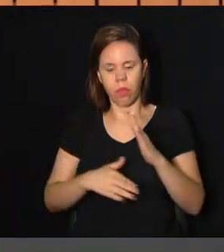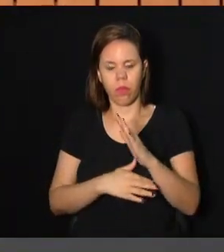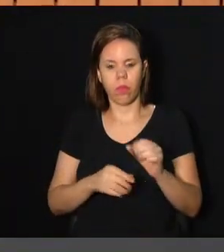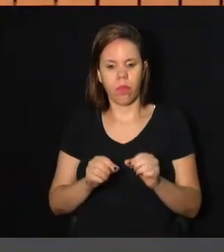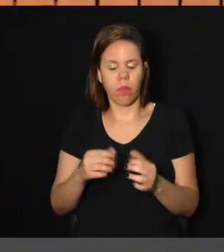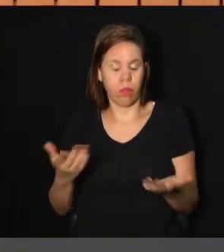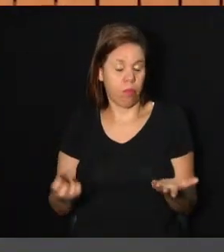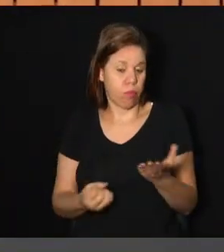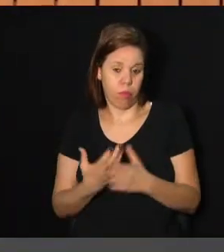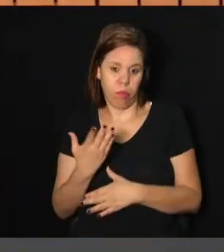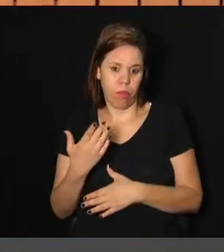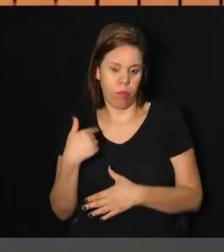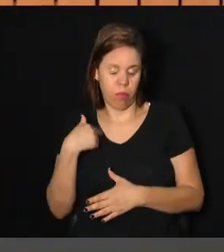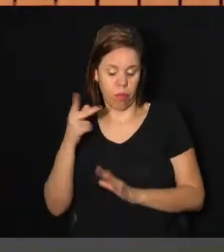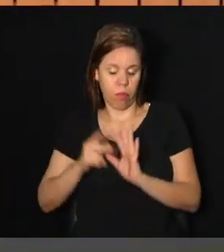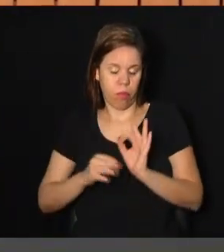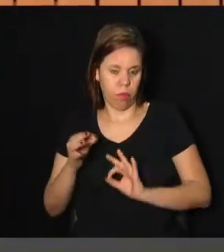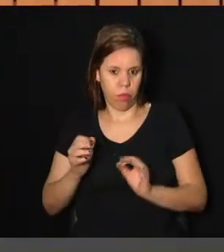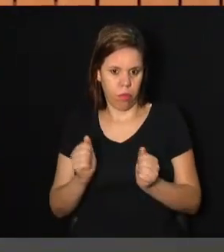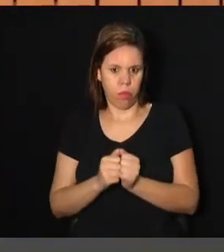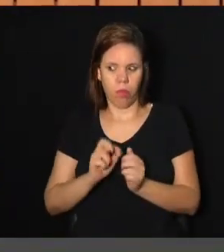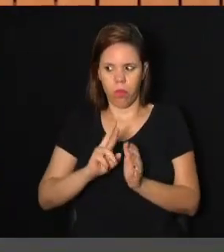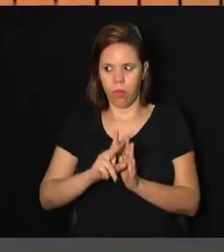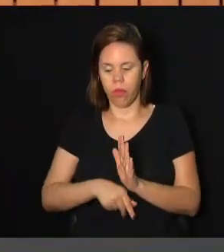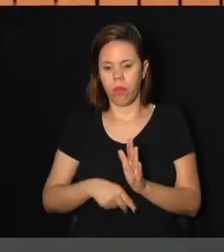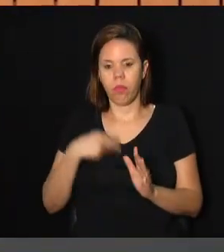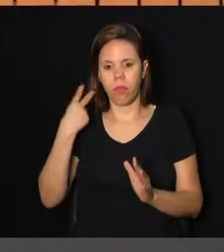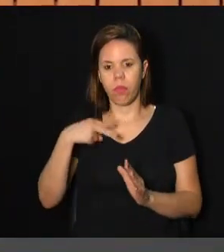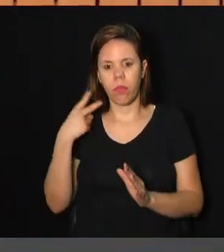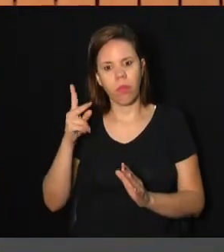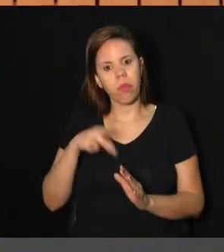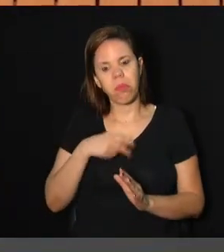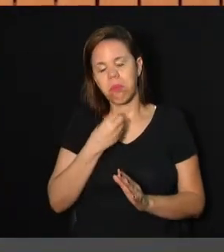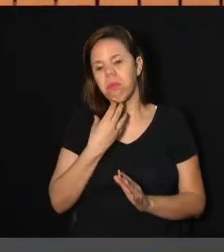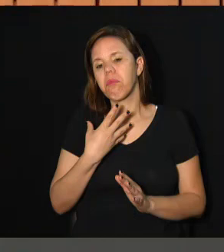acontece. Eu digo que o meu projeto, junto com os outros vereadores, é um projeto muito bom.